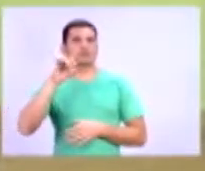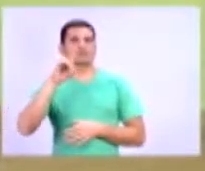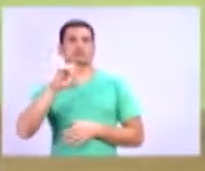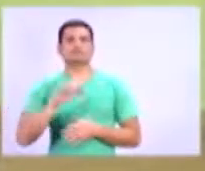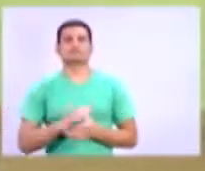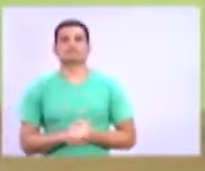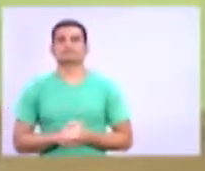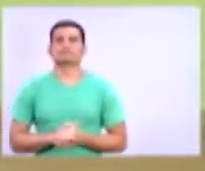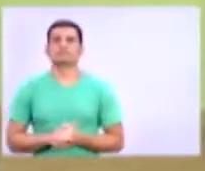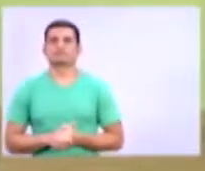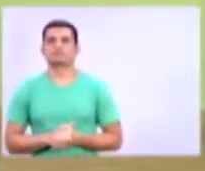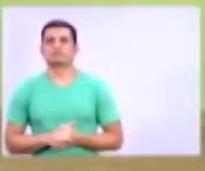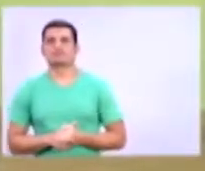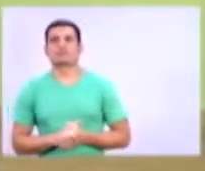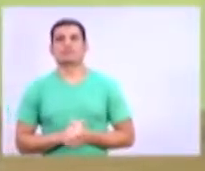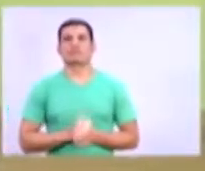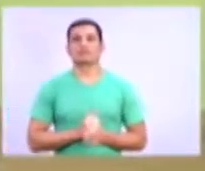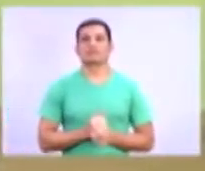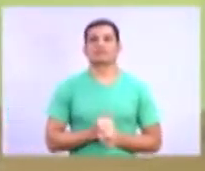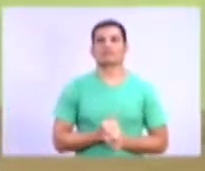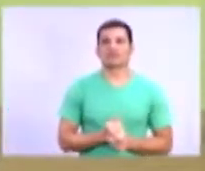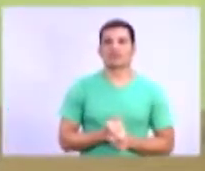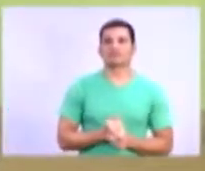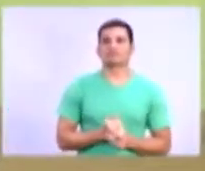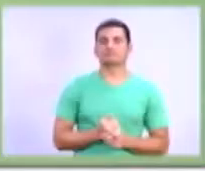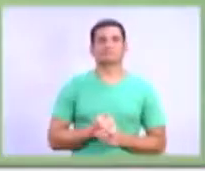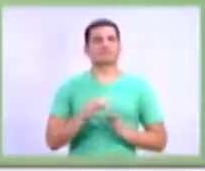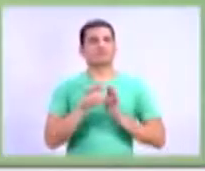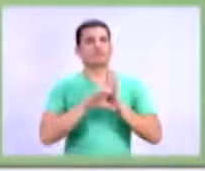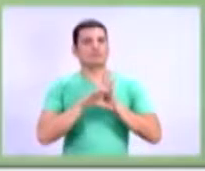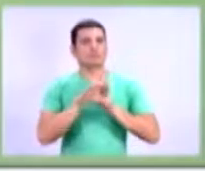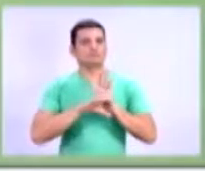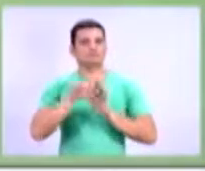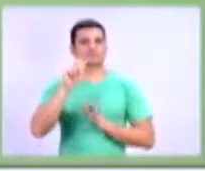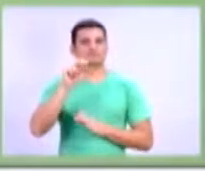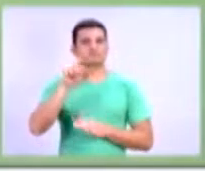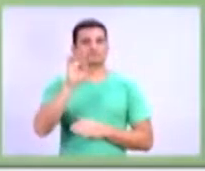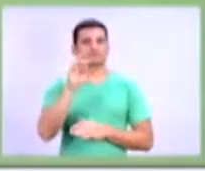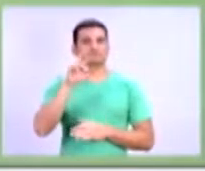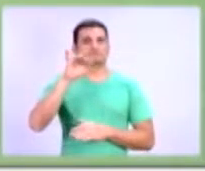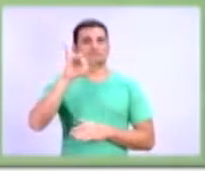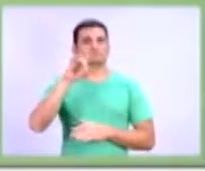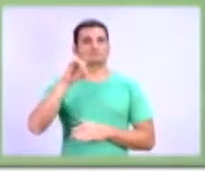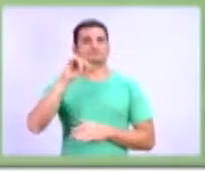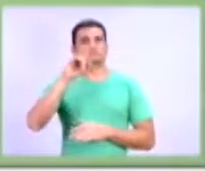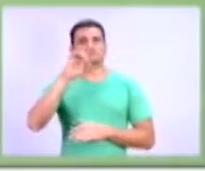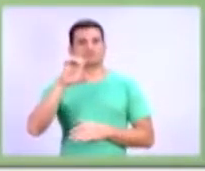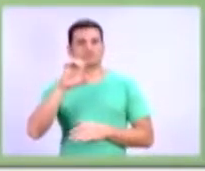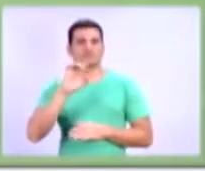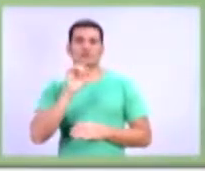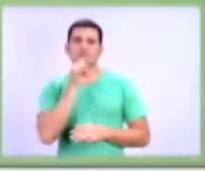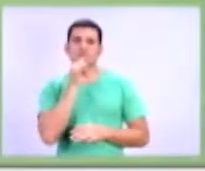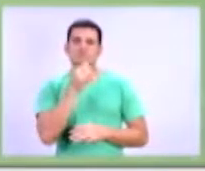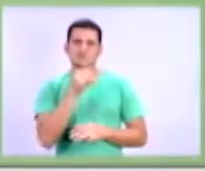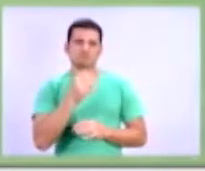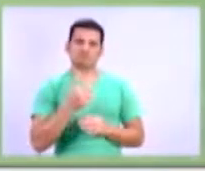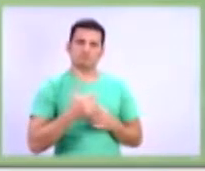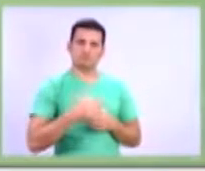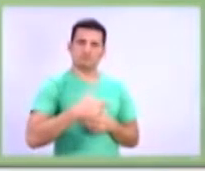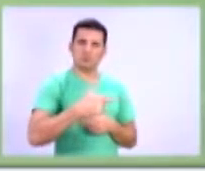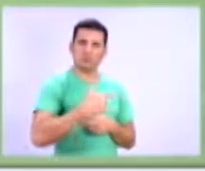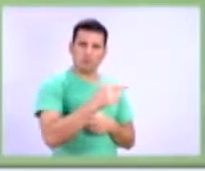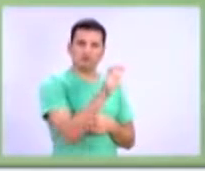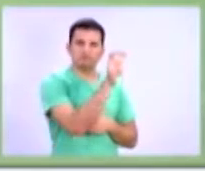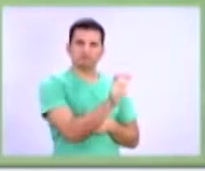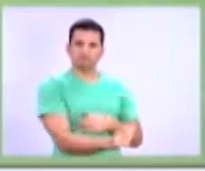O conceito de alteridade, né, não podemos entender o outro a partir do nosso ponto de vista.